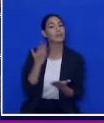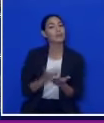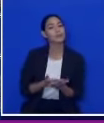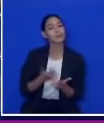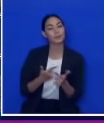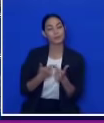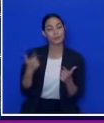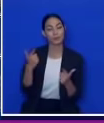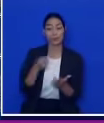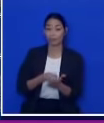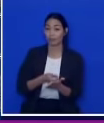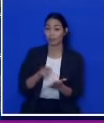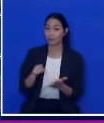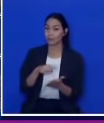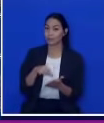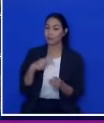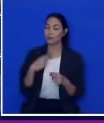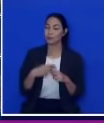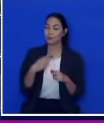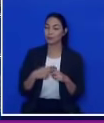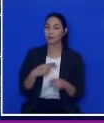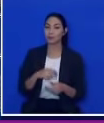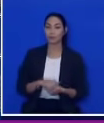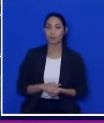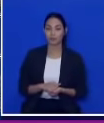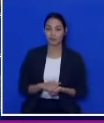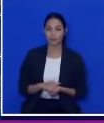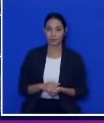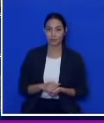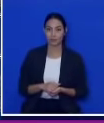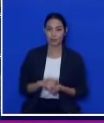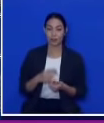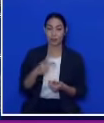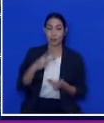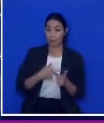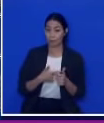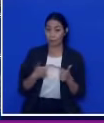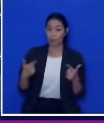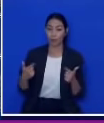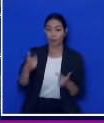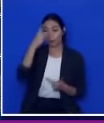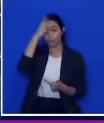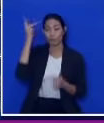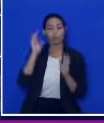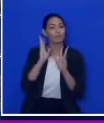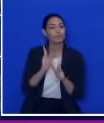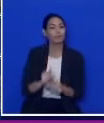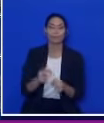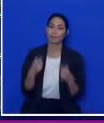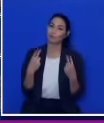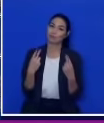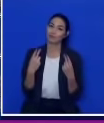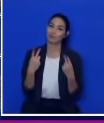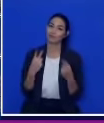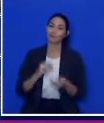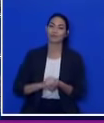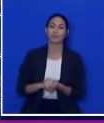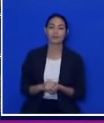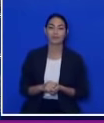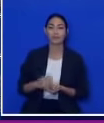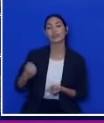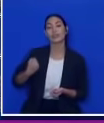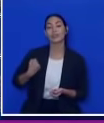Acredite na sorte e aposte nas loterias Caixa. Afinal, para sorte, todo mundo é igual. Mais uma bola sorteada,